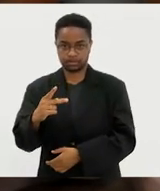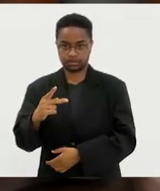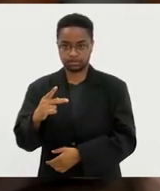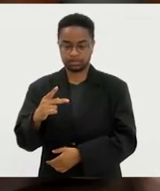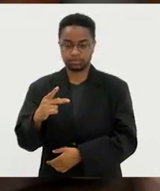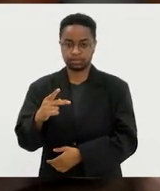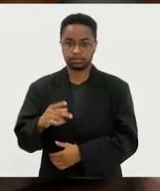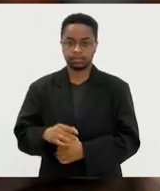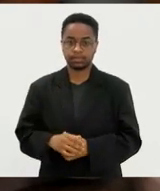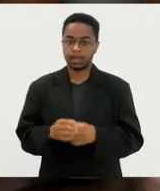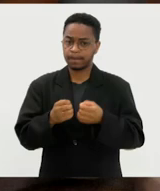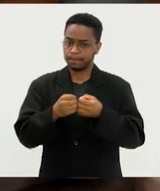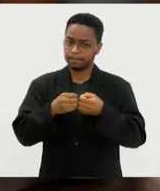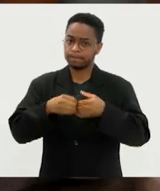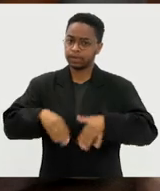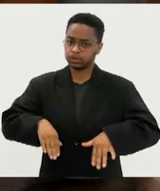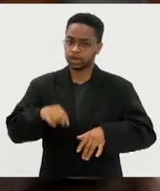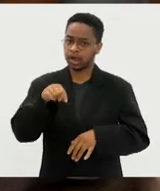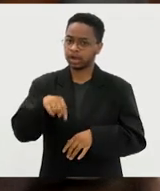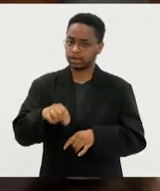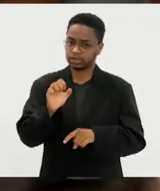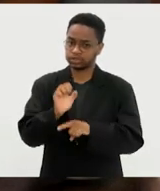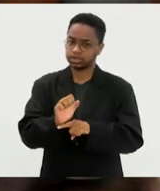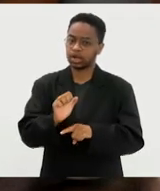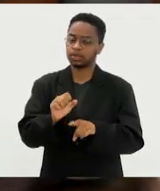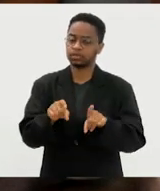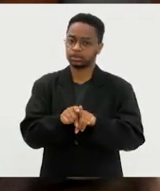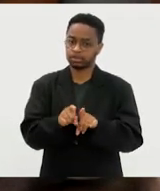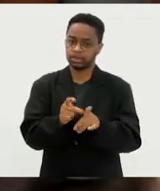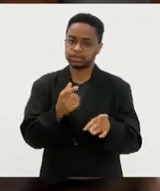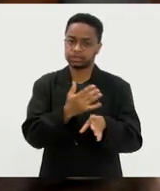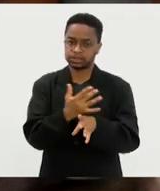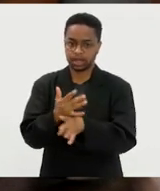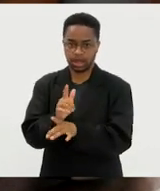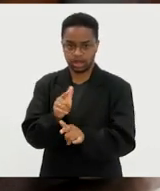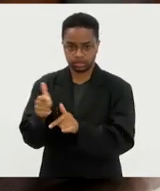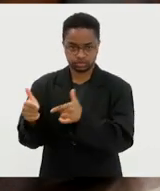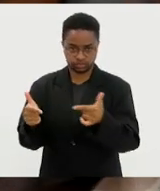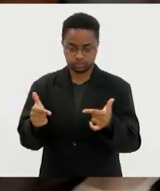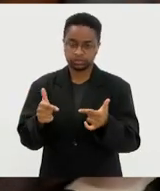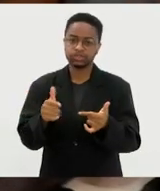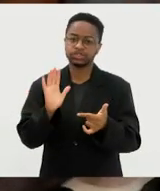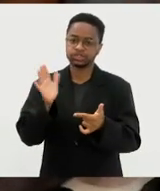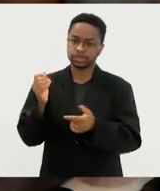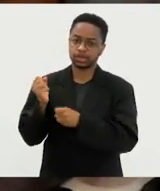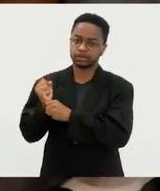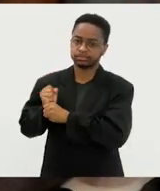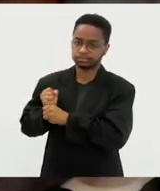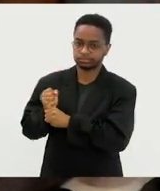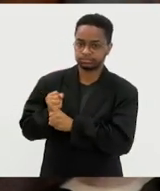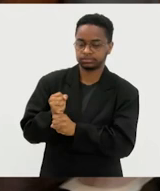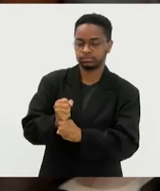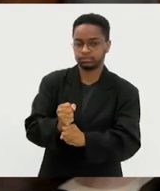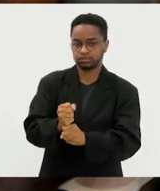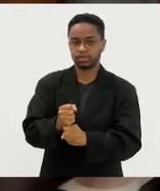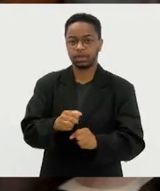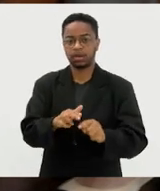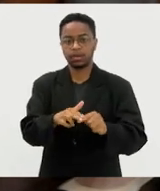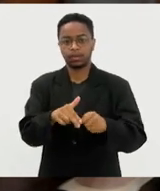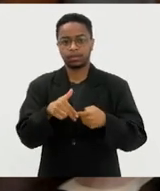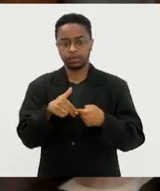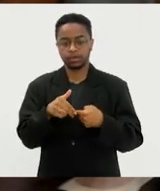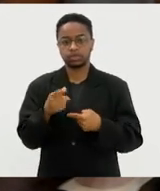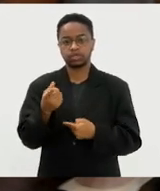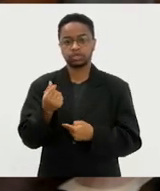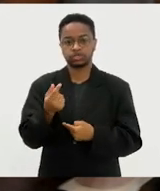ela vem prejudicando o Estado e os municípios há bastante tempo, através do